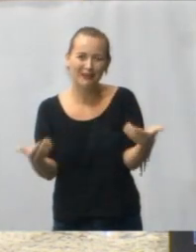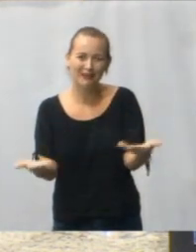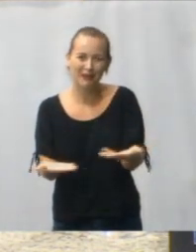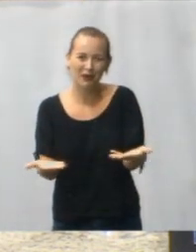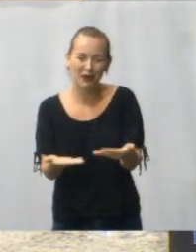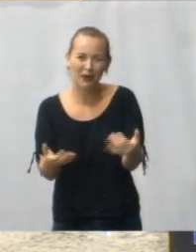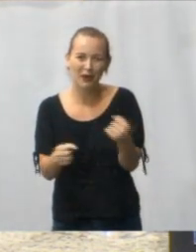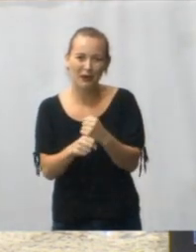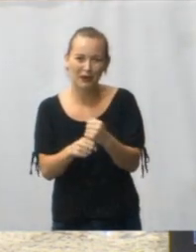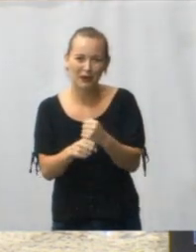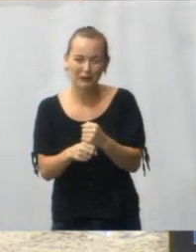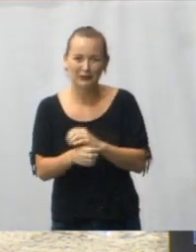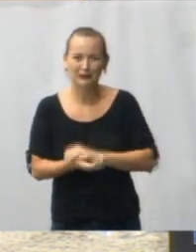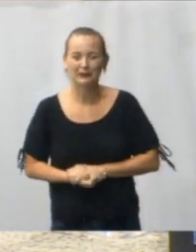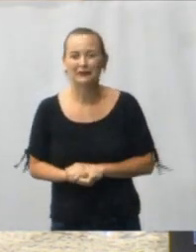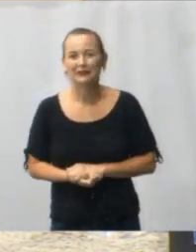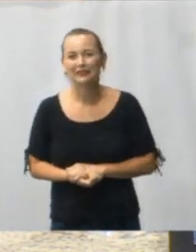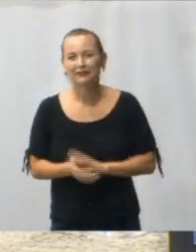extraordinária encerrada.